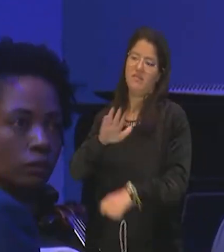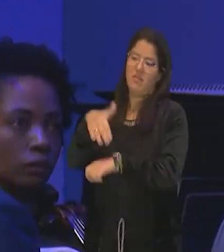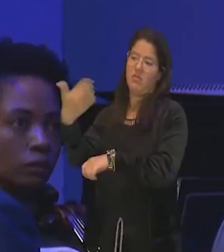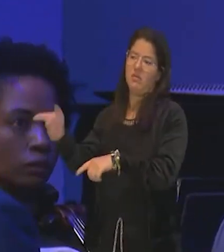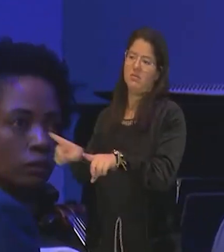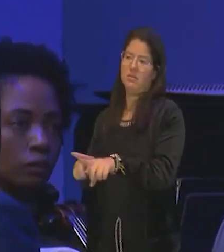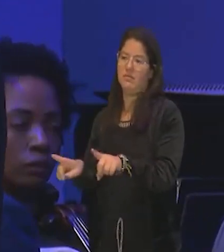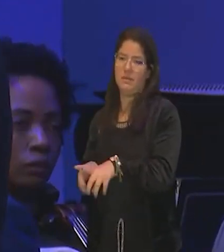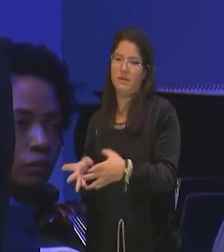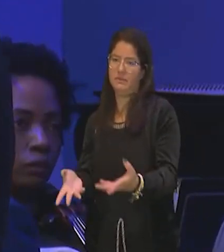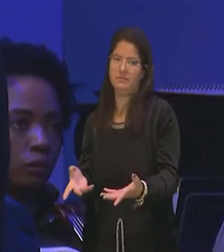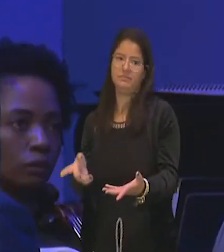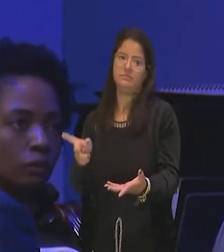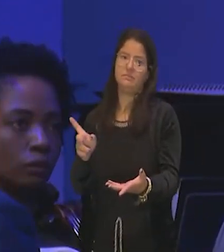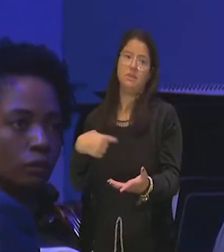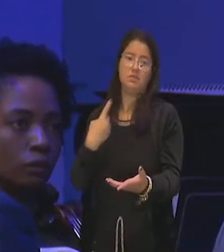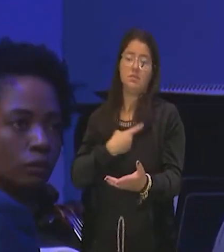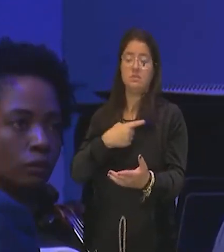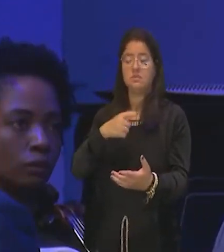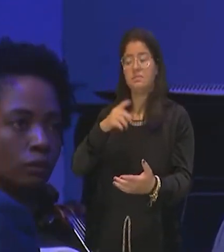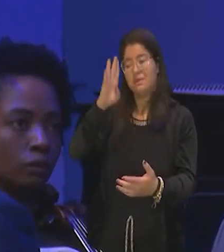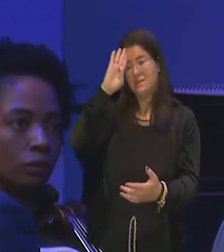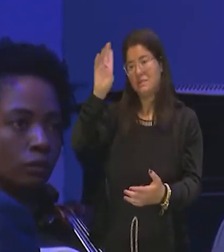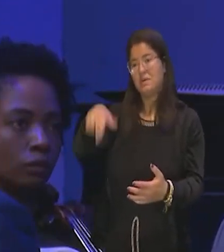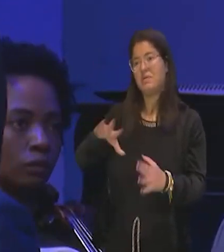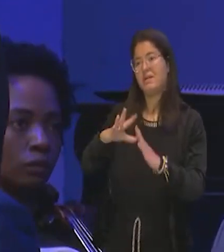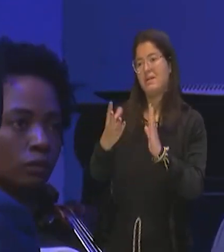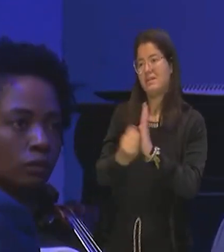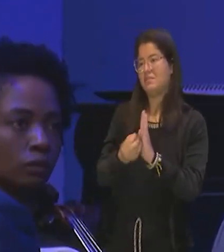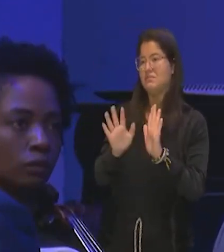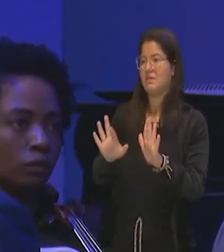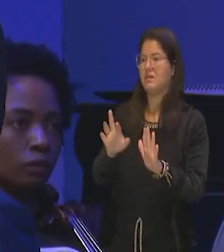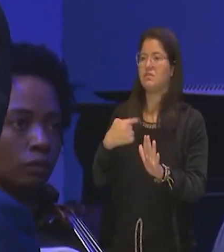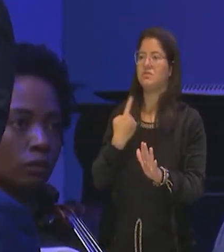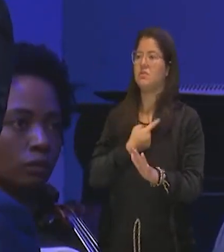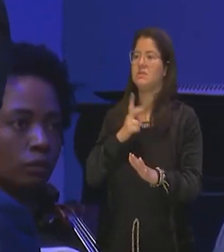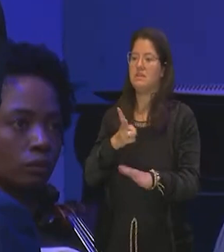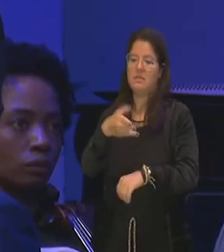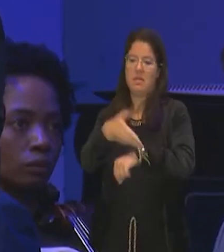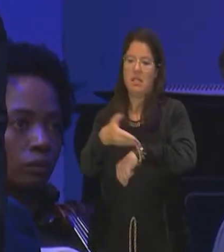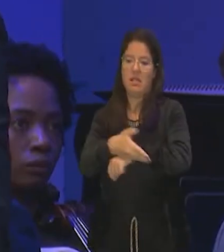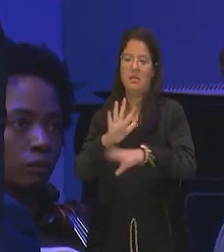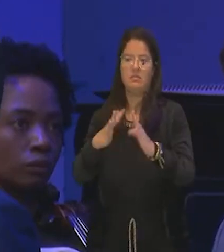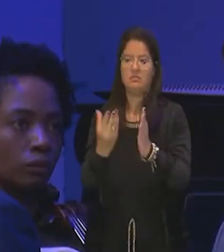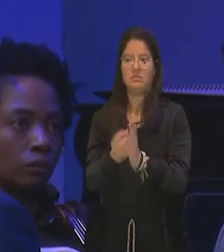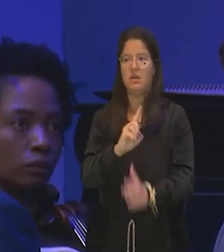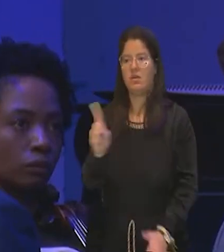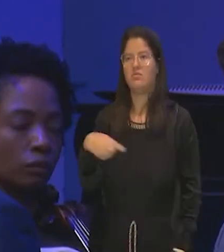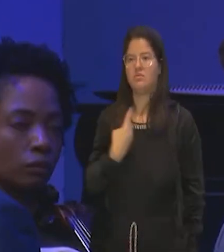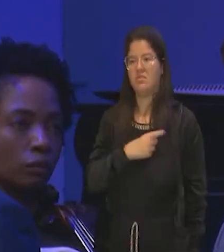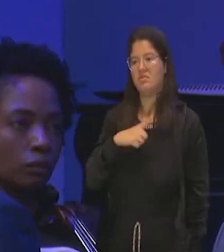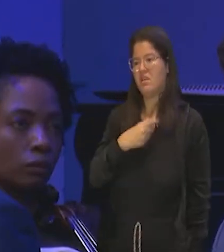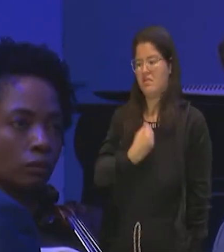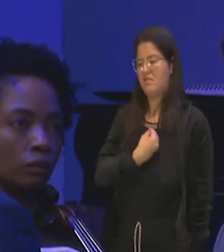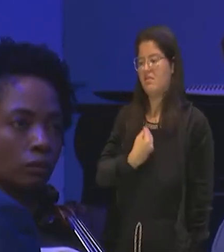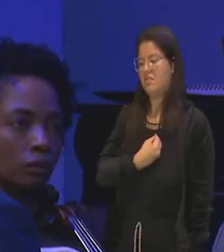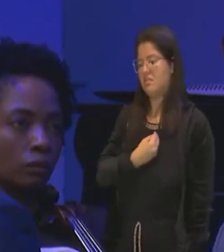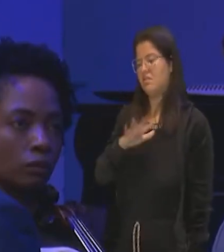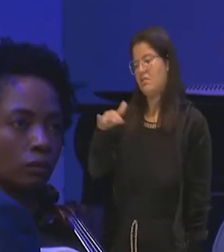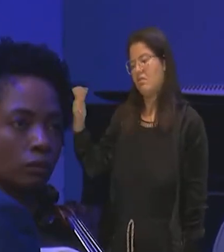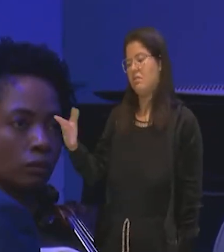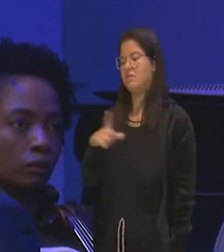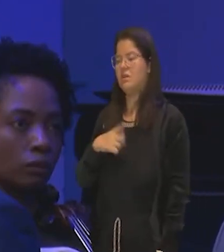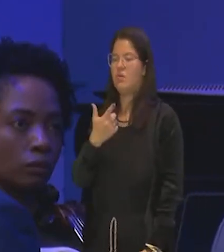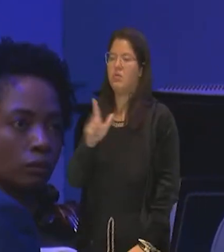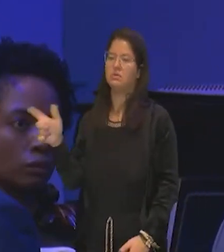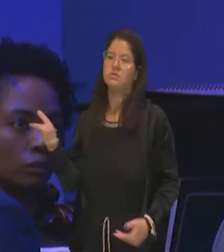Nossa atividade principal é a igreja, mas nós não lidamos somente com a igreja, nós temos a nossa vida, nós temos